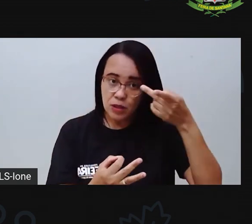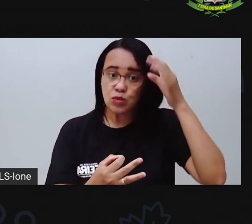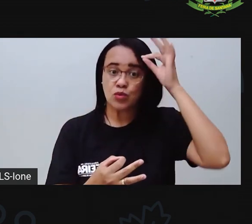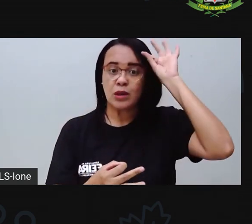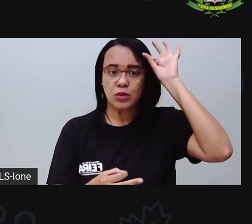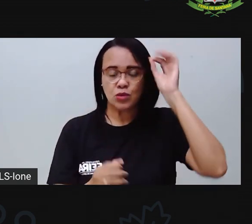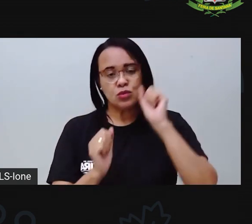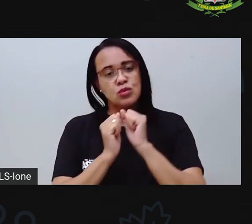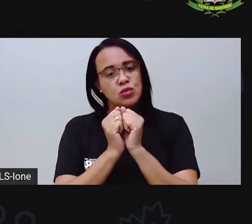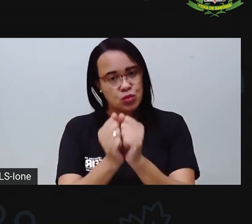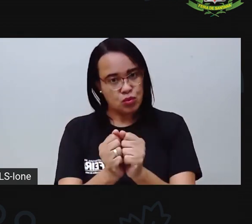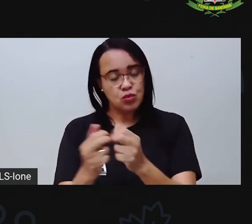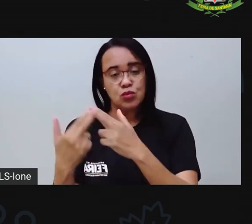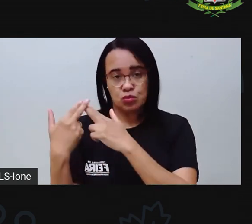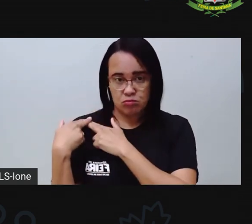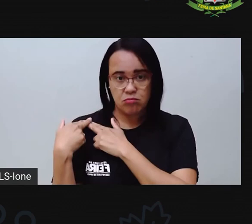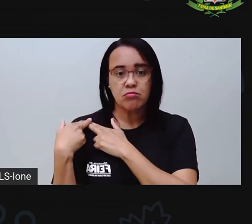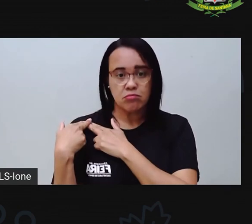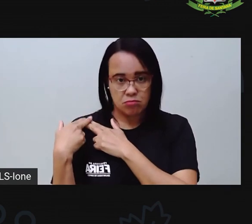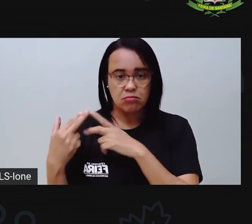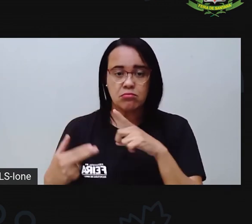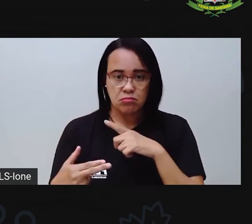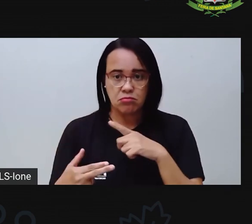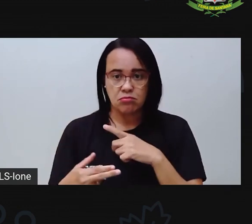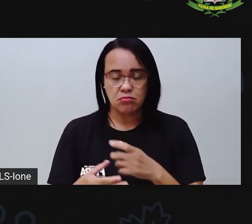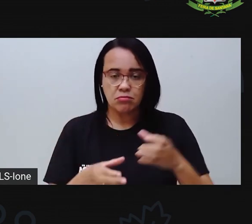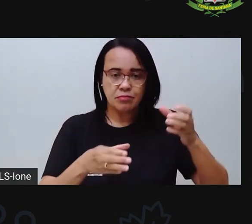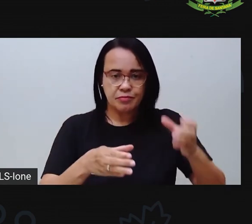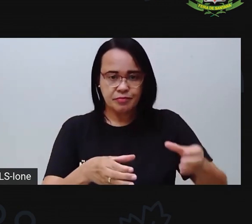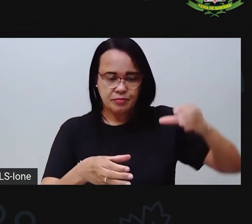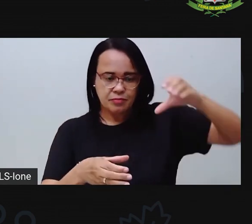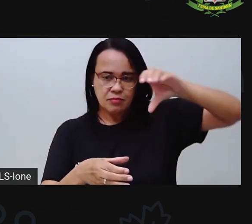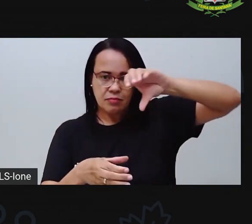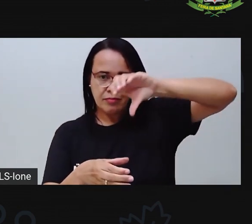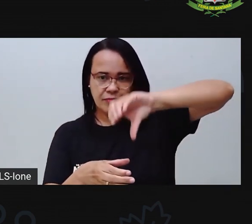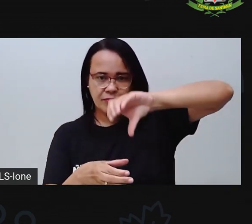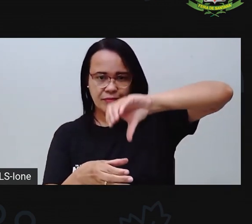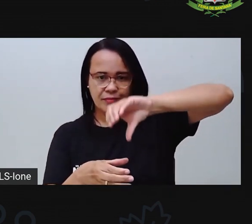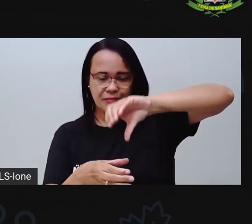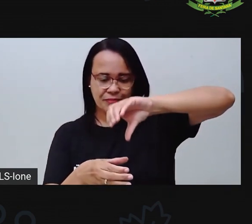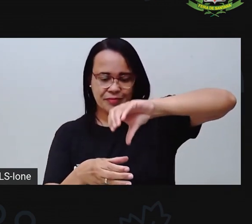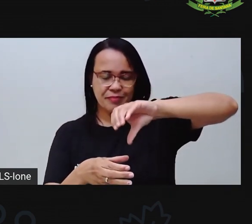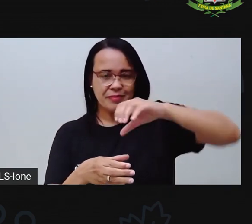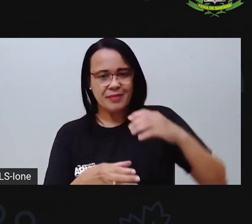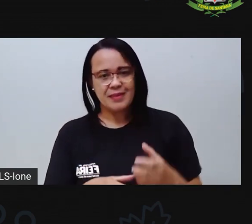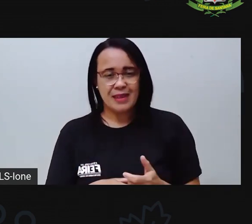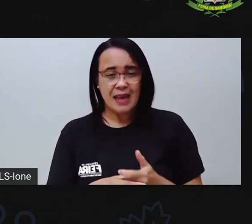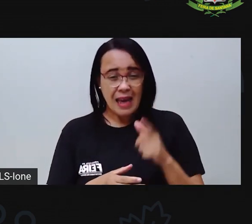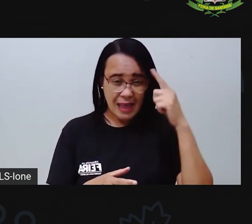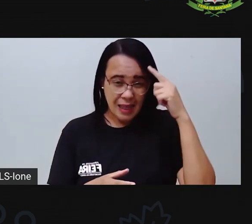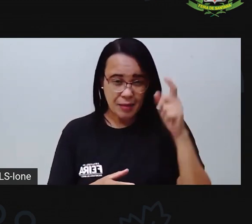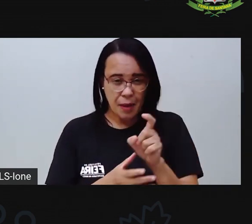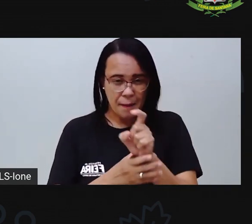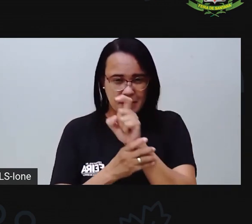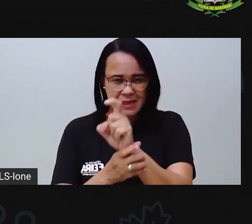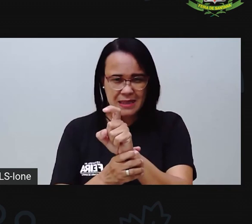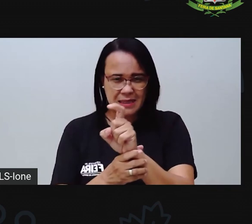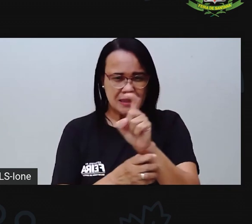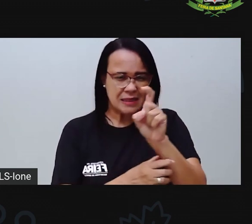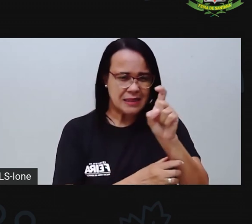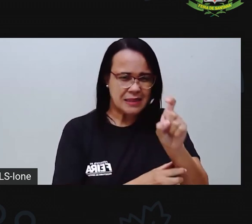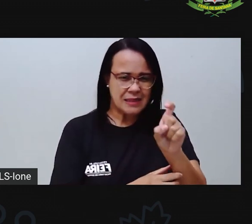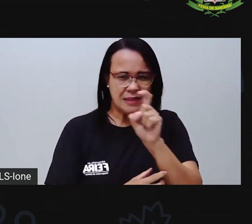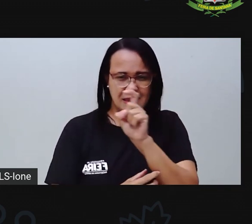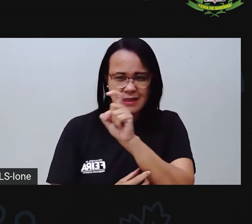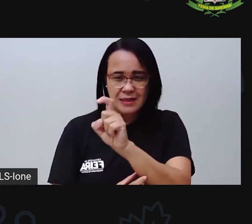de uma garrafa, né, com um borrifador, e aí você pode passar na superfície do guarda-roupa,